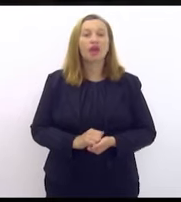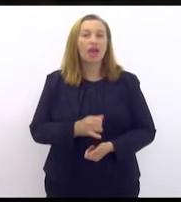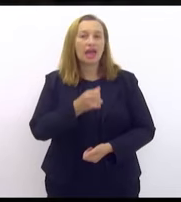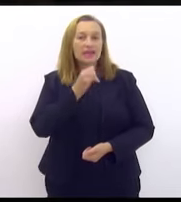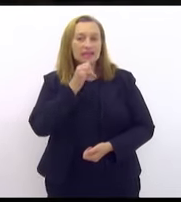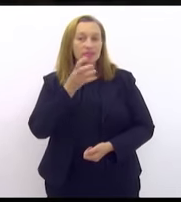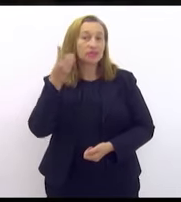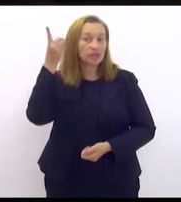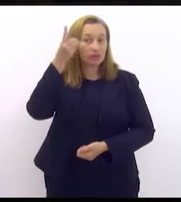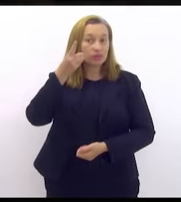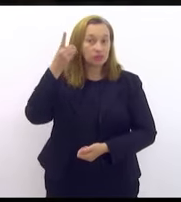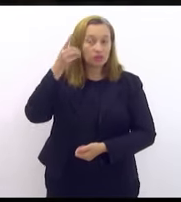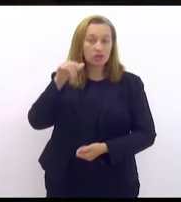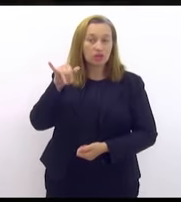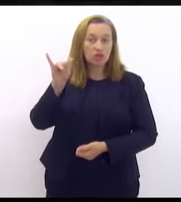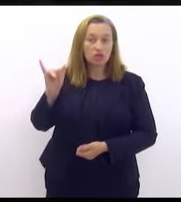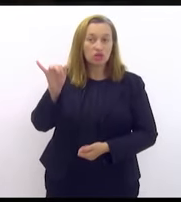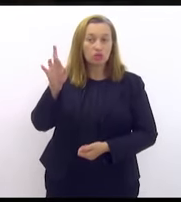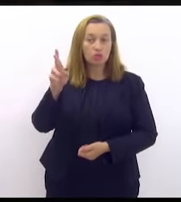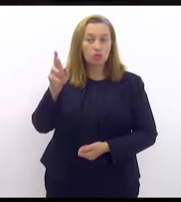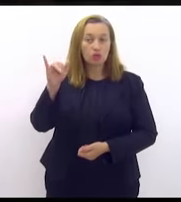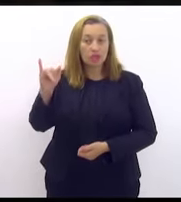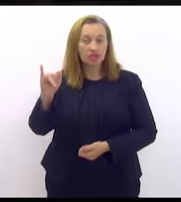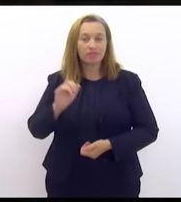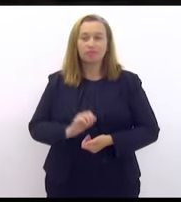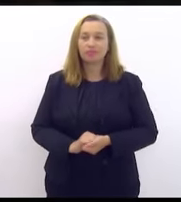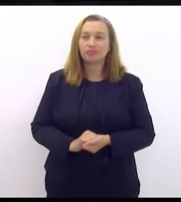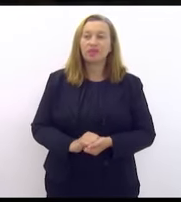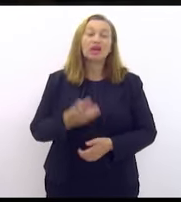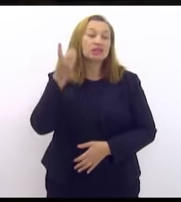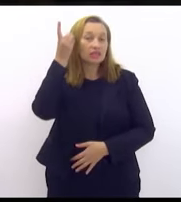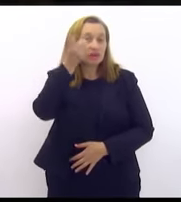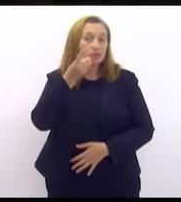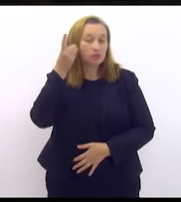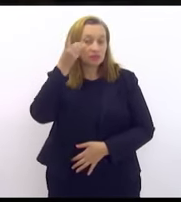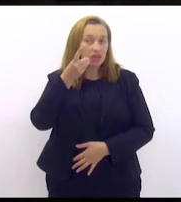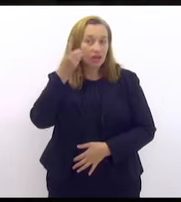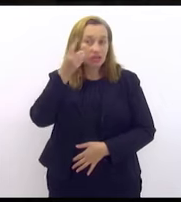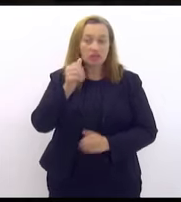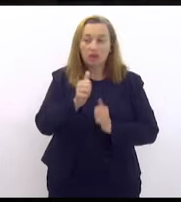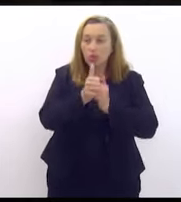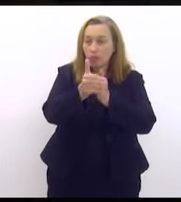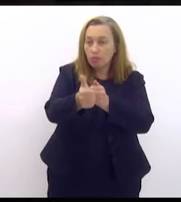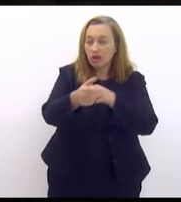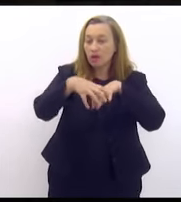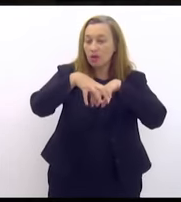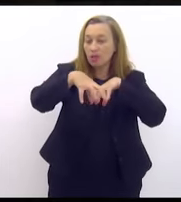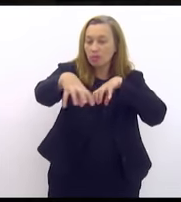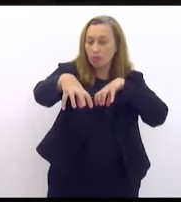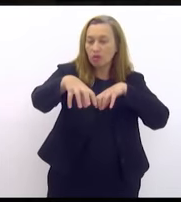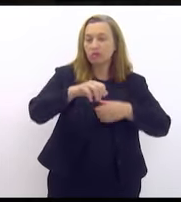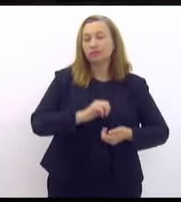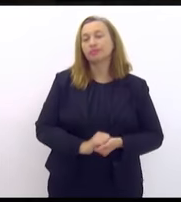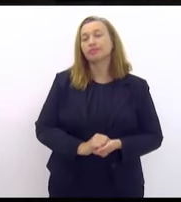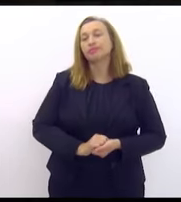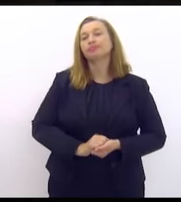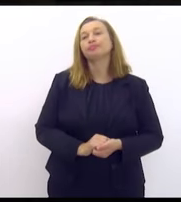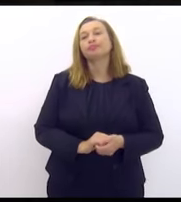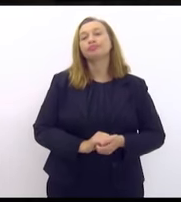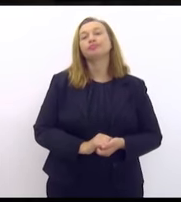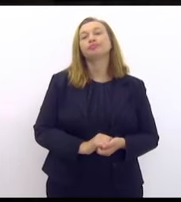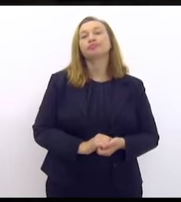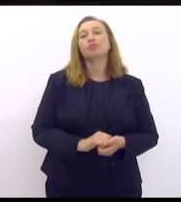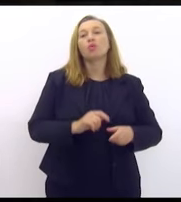exemplo, o deputado Iuri, senhoras e senhores deputados que nos acompanham pela TV